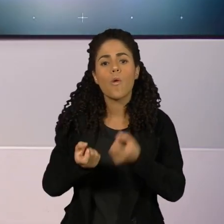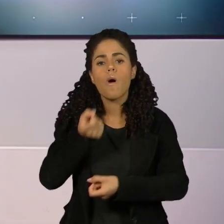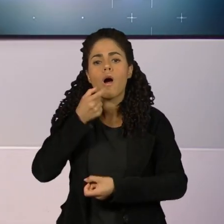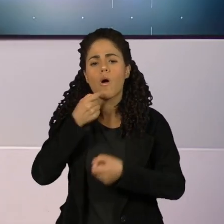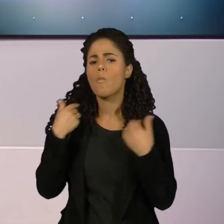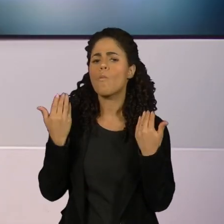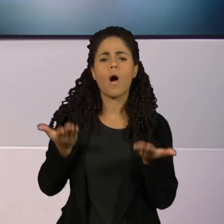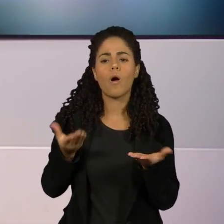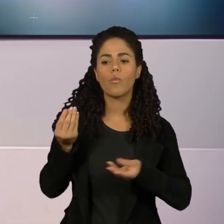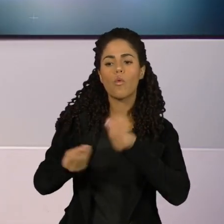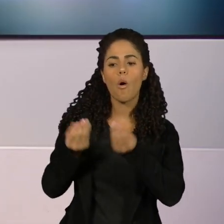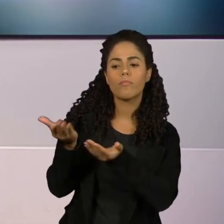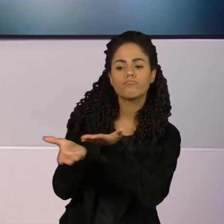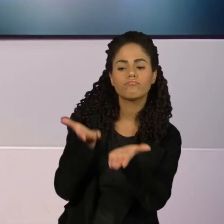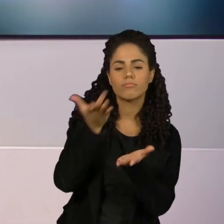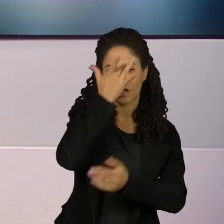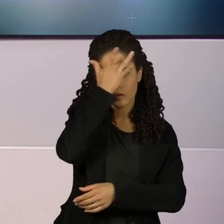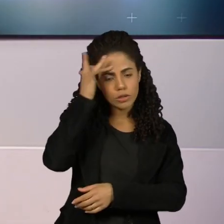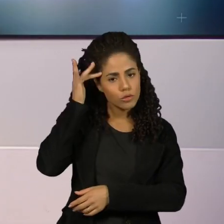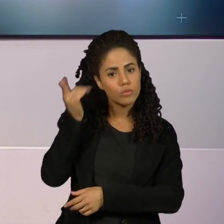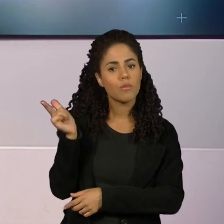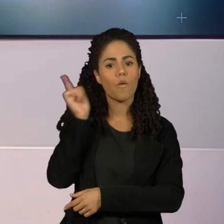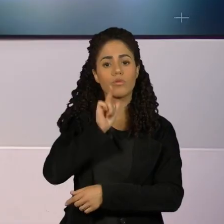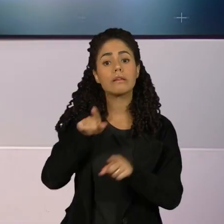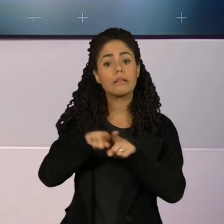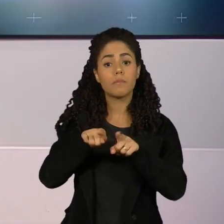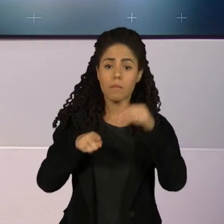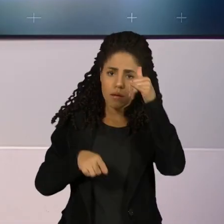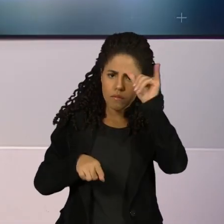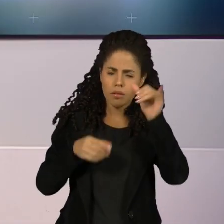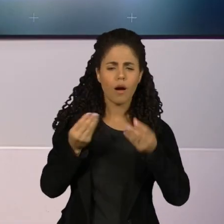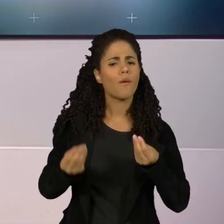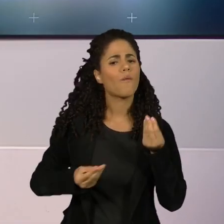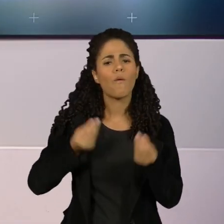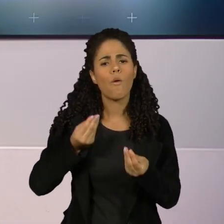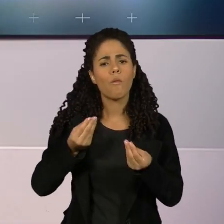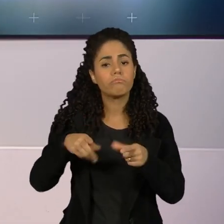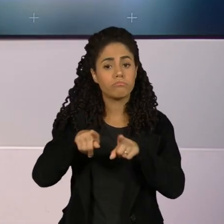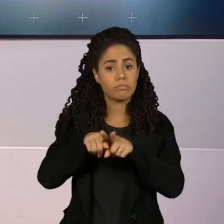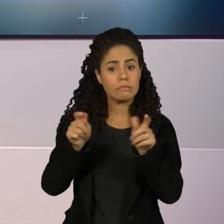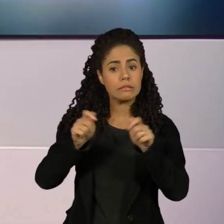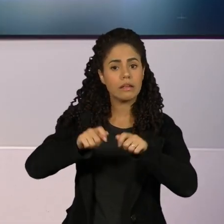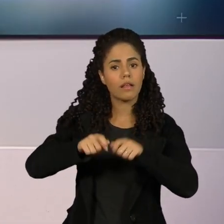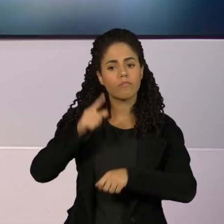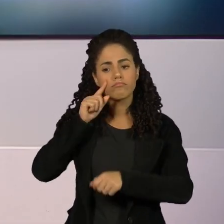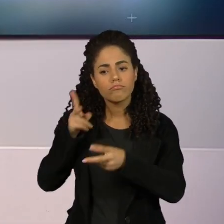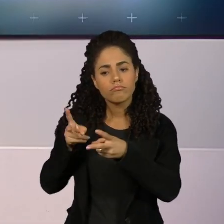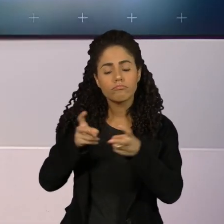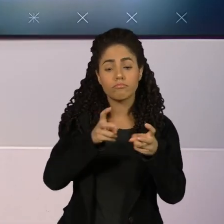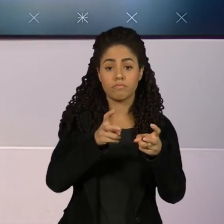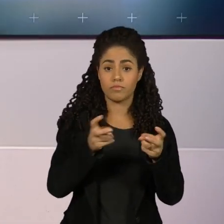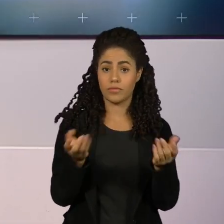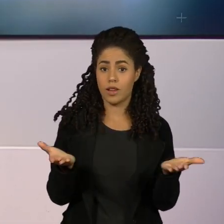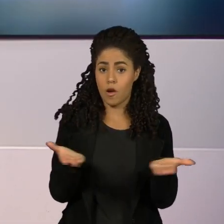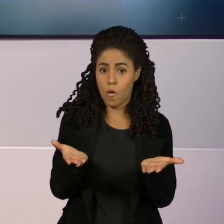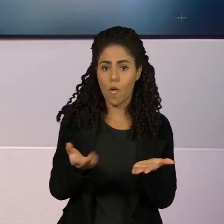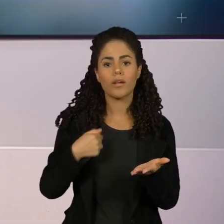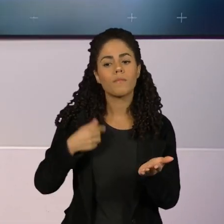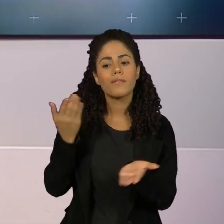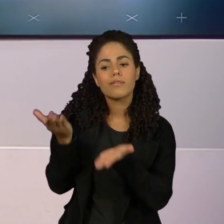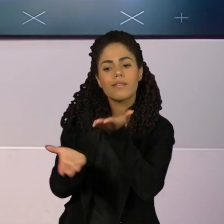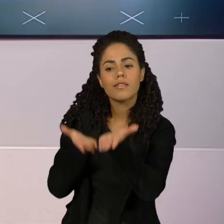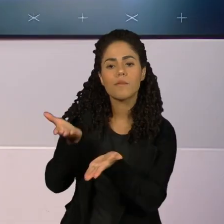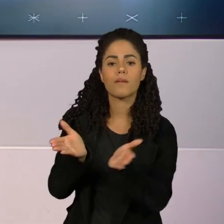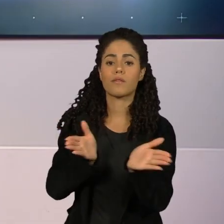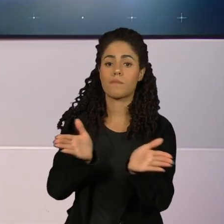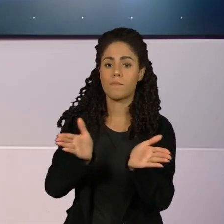têm permitido que muitos sequer desenvolvam a doença e tenham índices indetectáveis do vírus. O acesso ao tratamento é